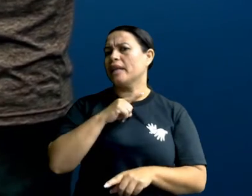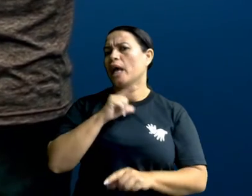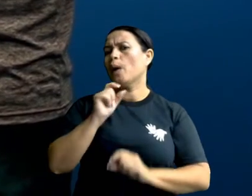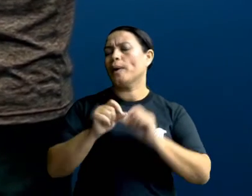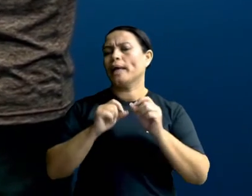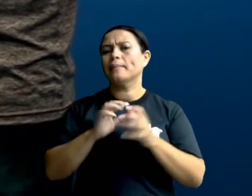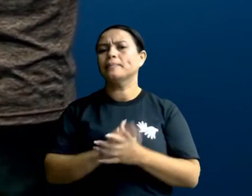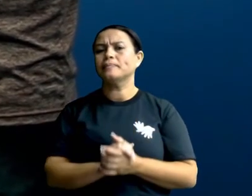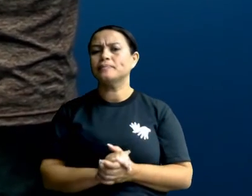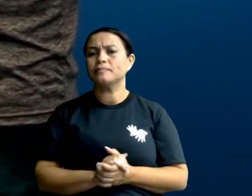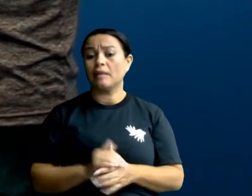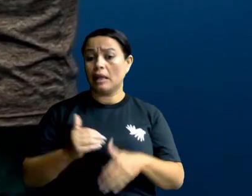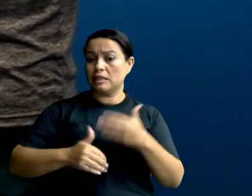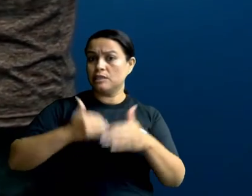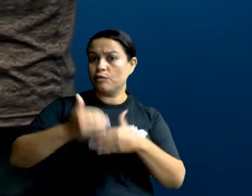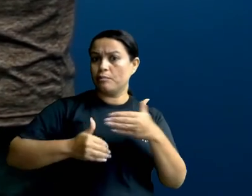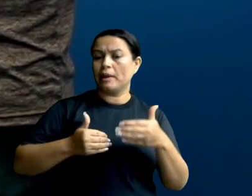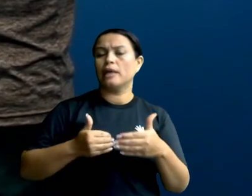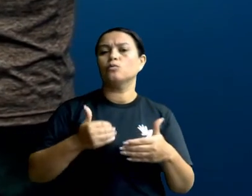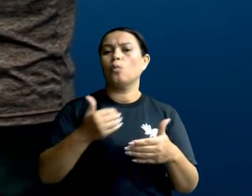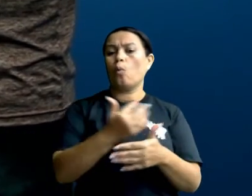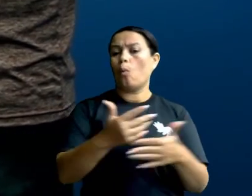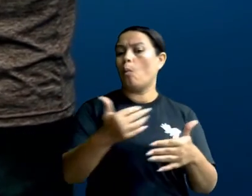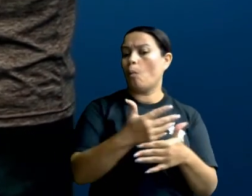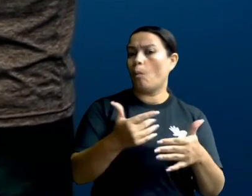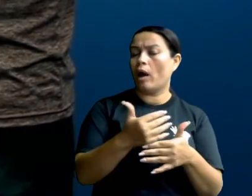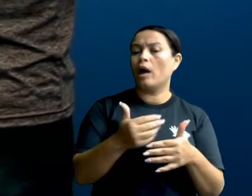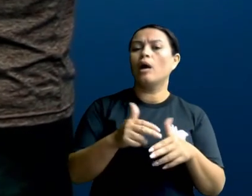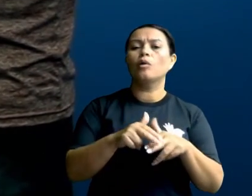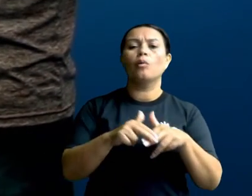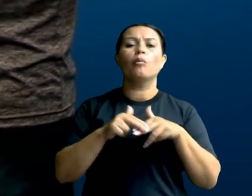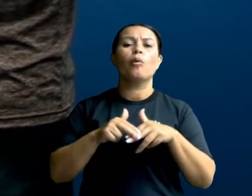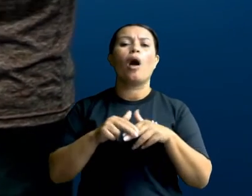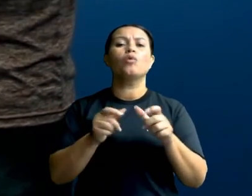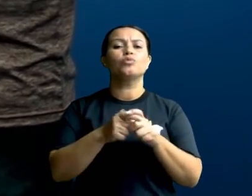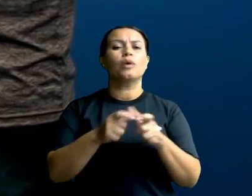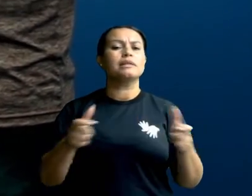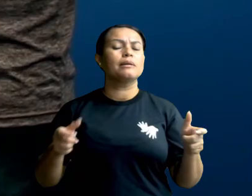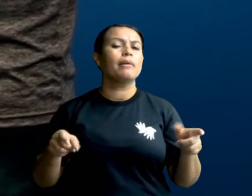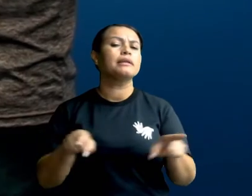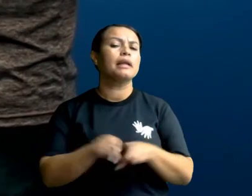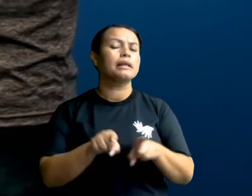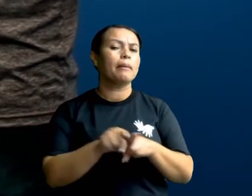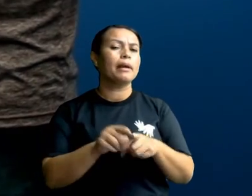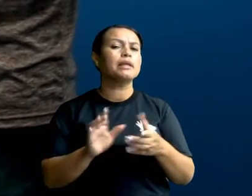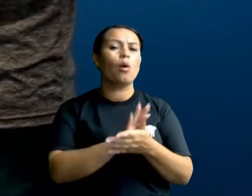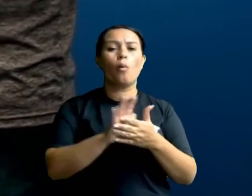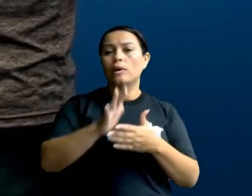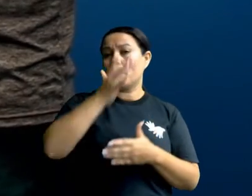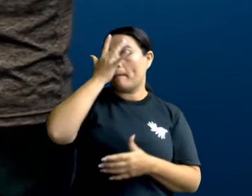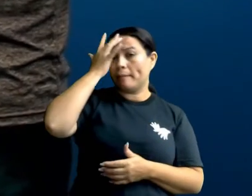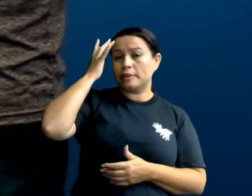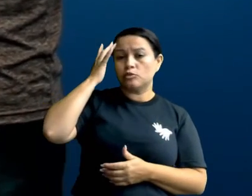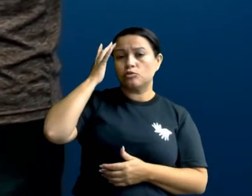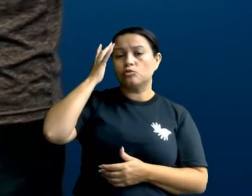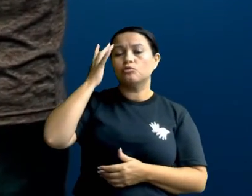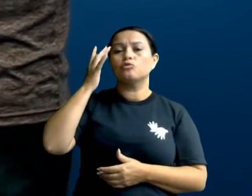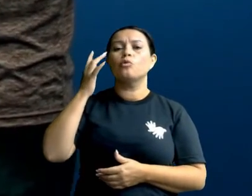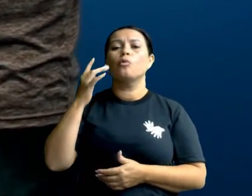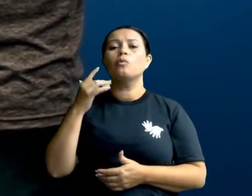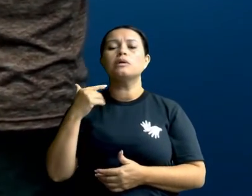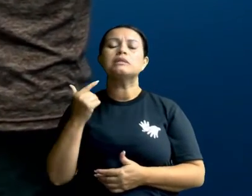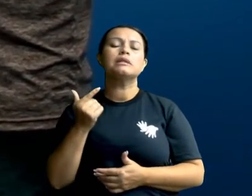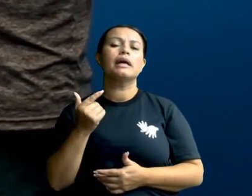esse desenvolvimento urbano, né? Por conta do crescimento e a concentração de pessoas vindo trazidas